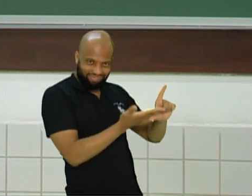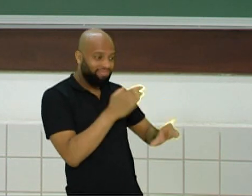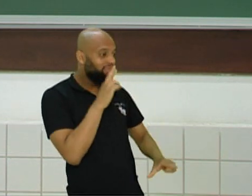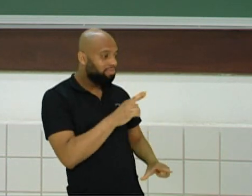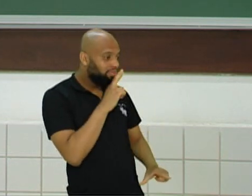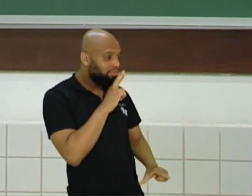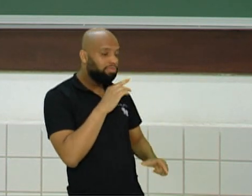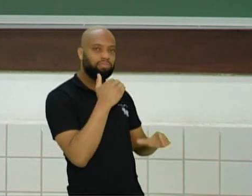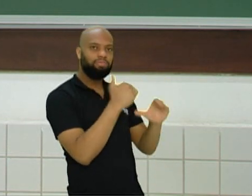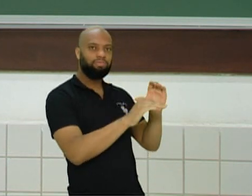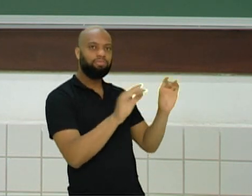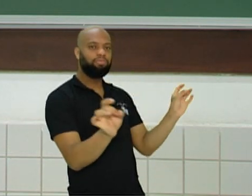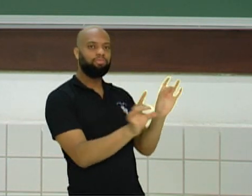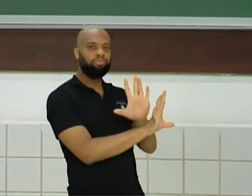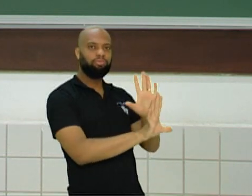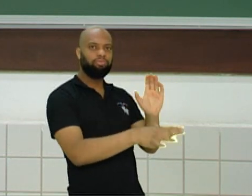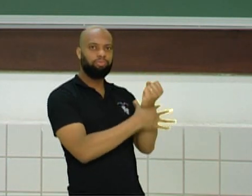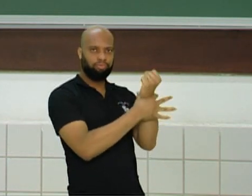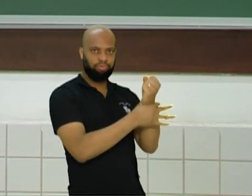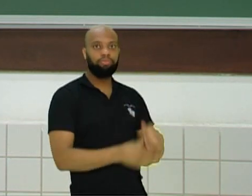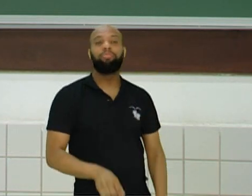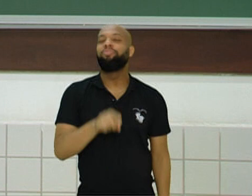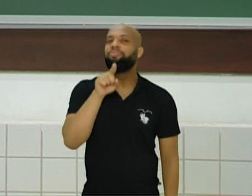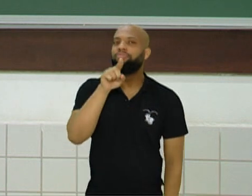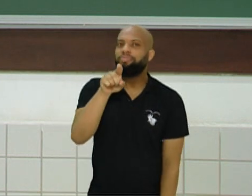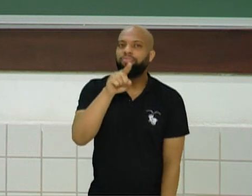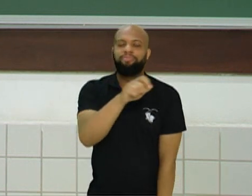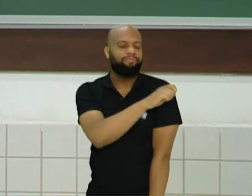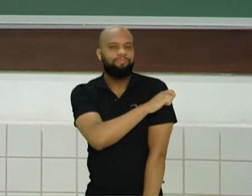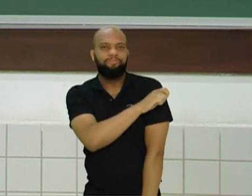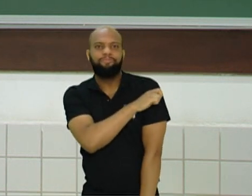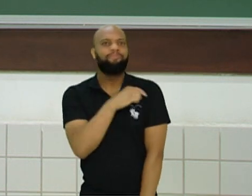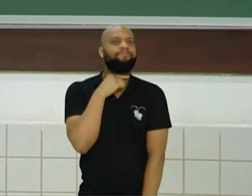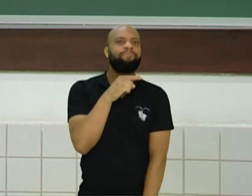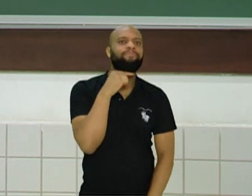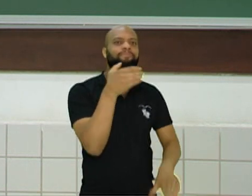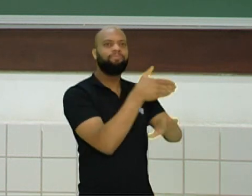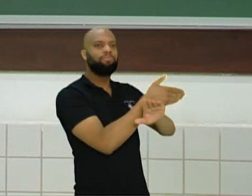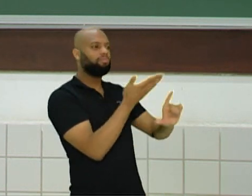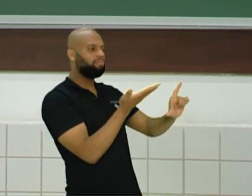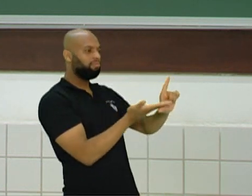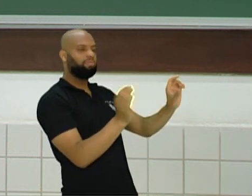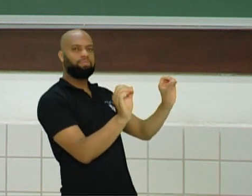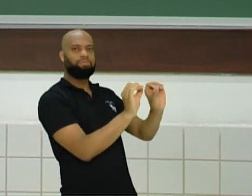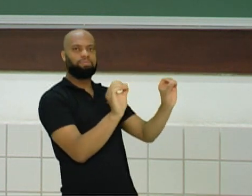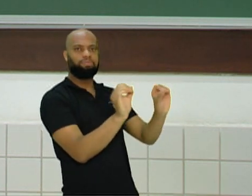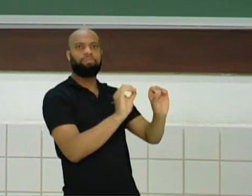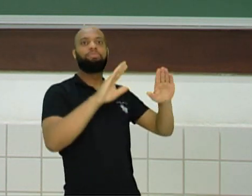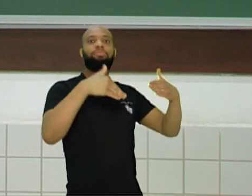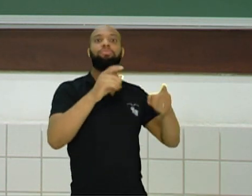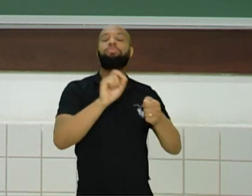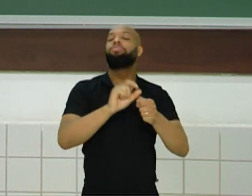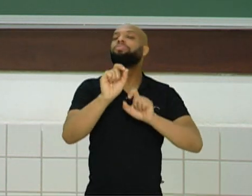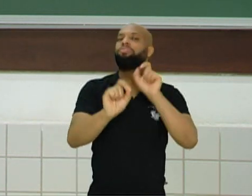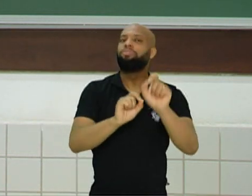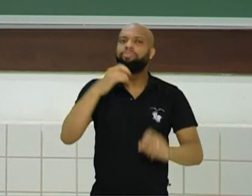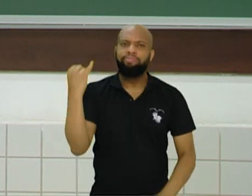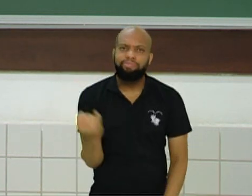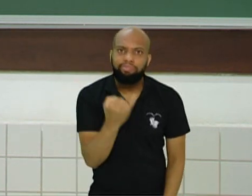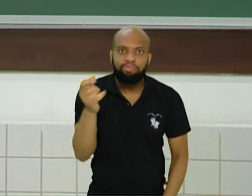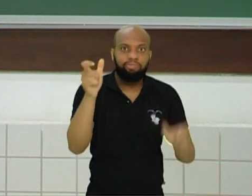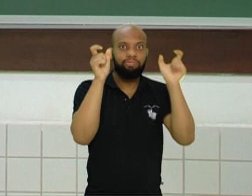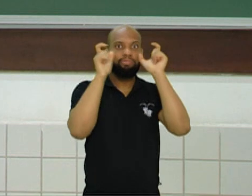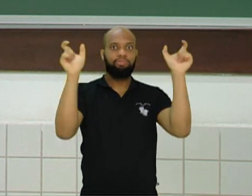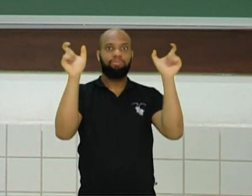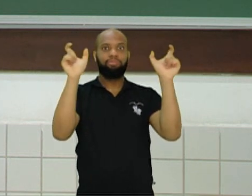sua presença. Quanto você, estudante, que por algum motivo está sem acesso ao aplicativo, é importante ficar atento